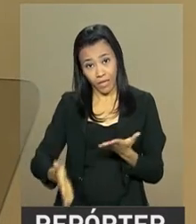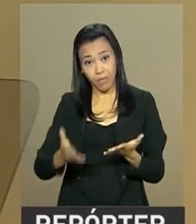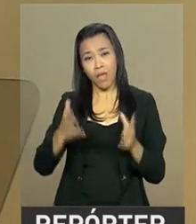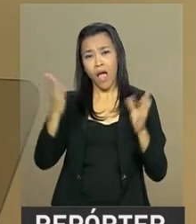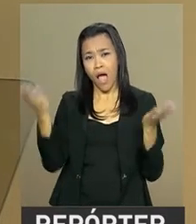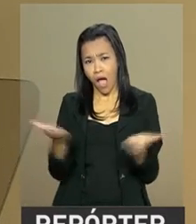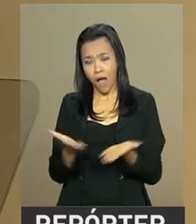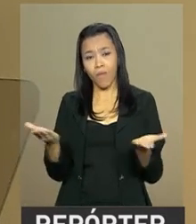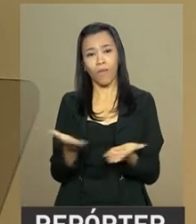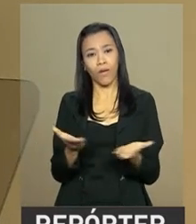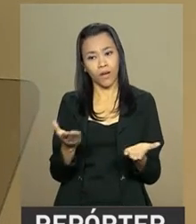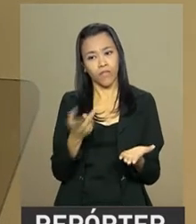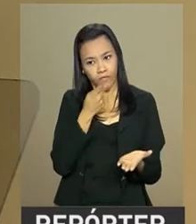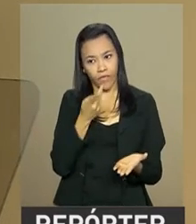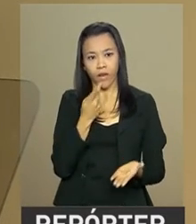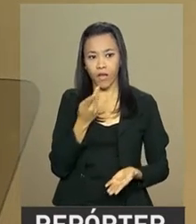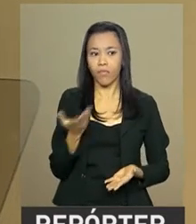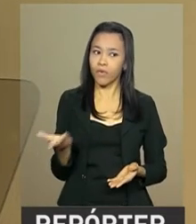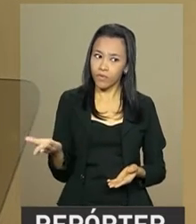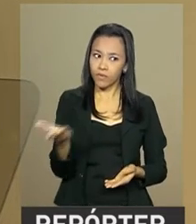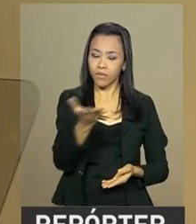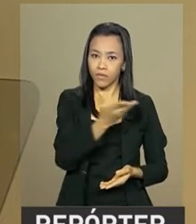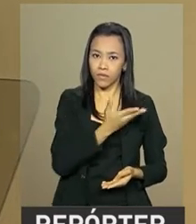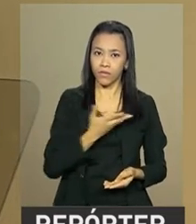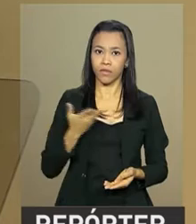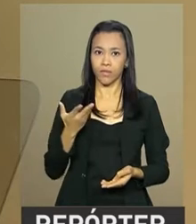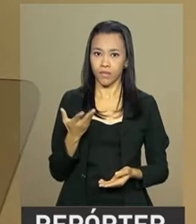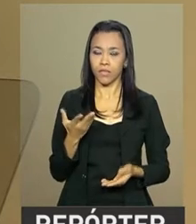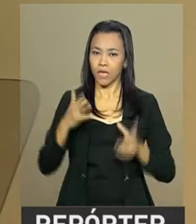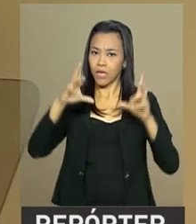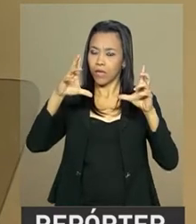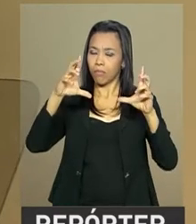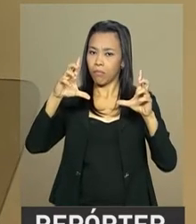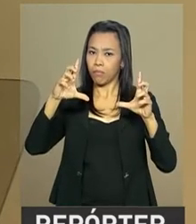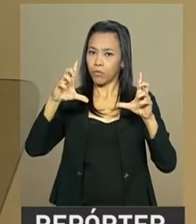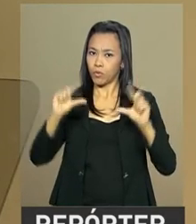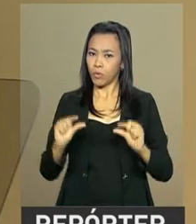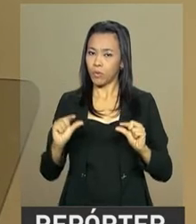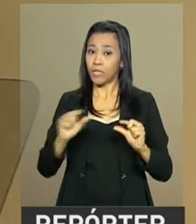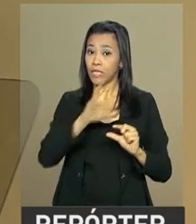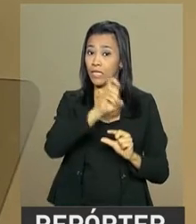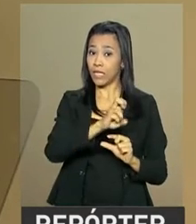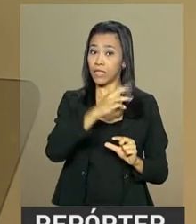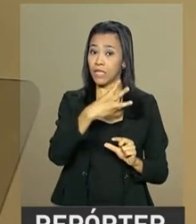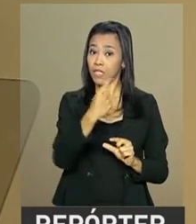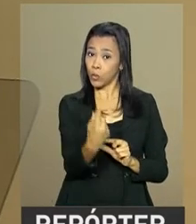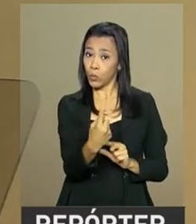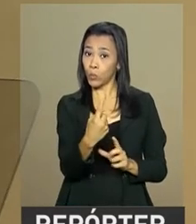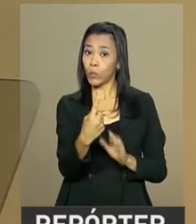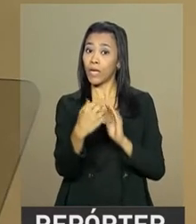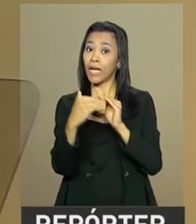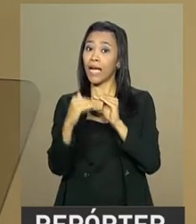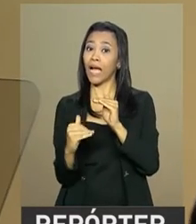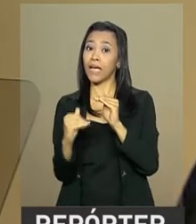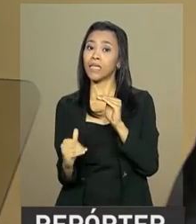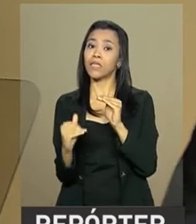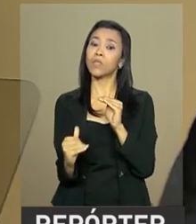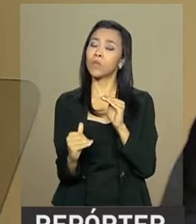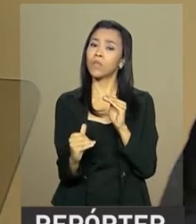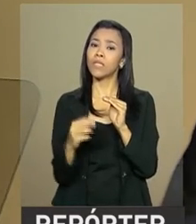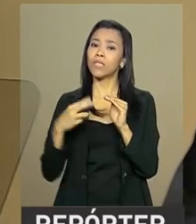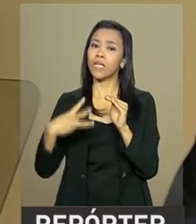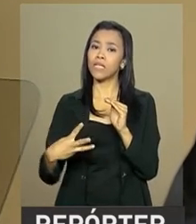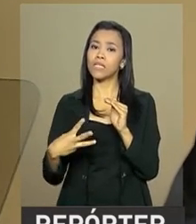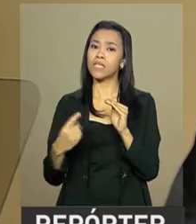vou dizer que os senhores dizem os senhores baixou para de 531 pontos caiu para